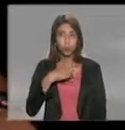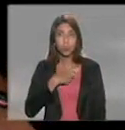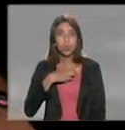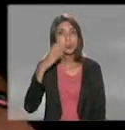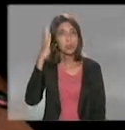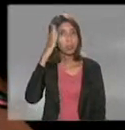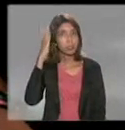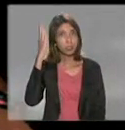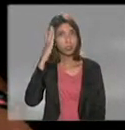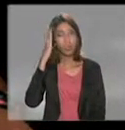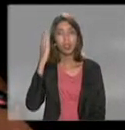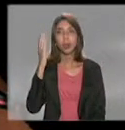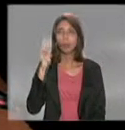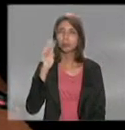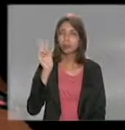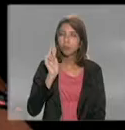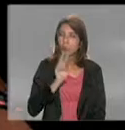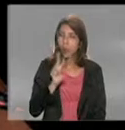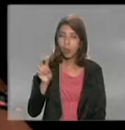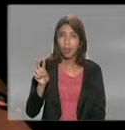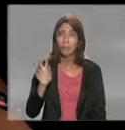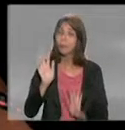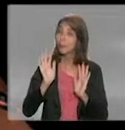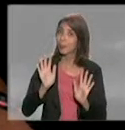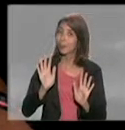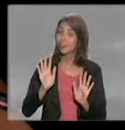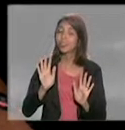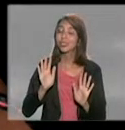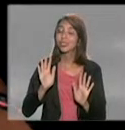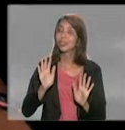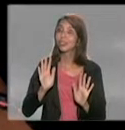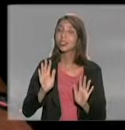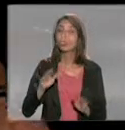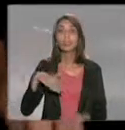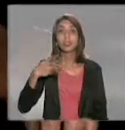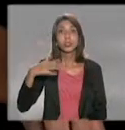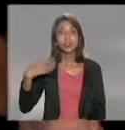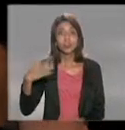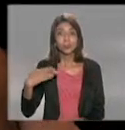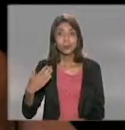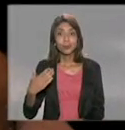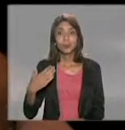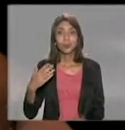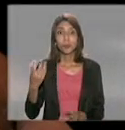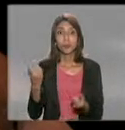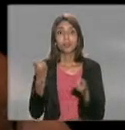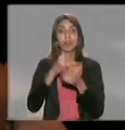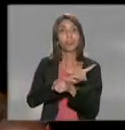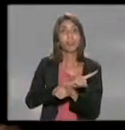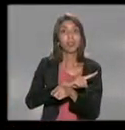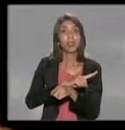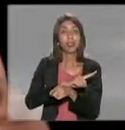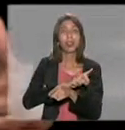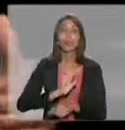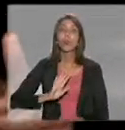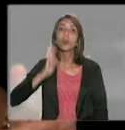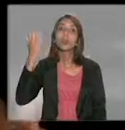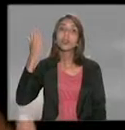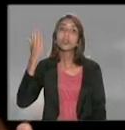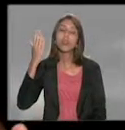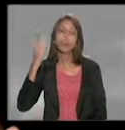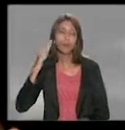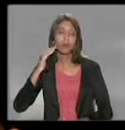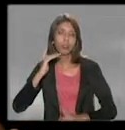Isso é um dos pontos fundamentais da banca, né, de avaliação, pelo fenótipo, né,